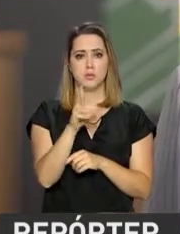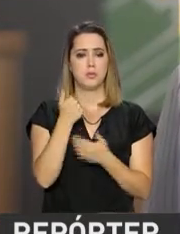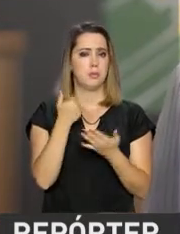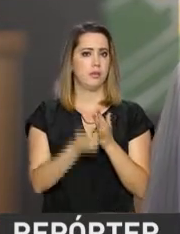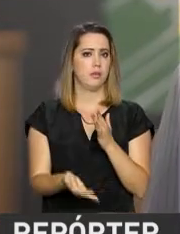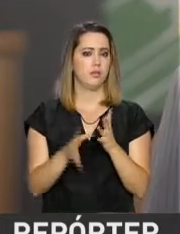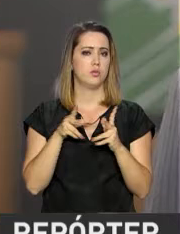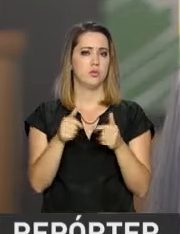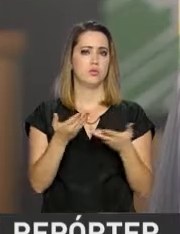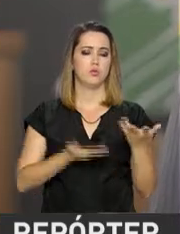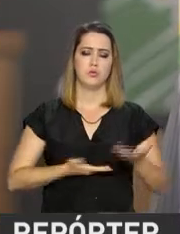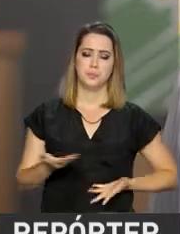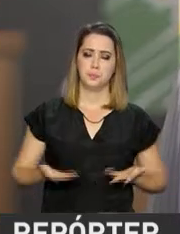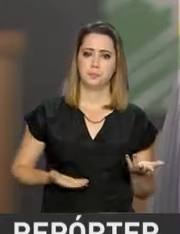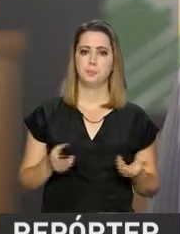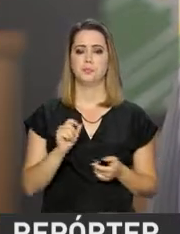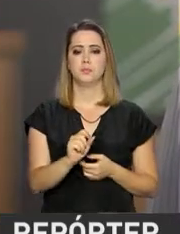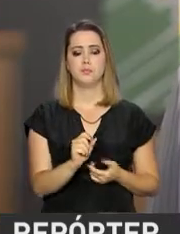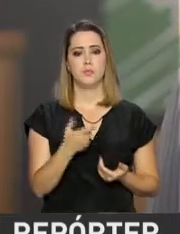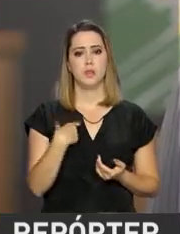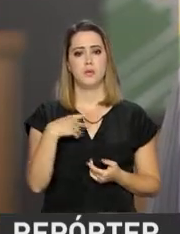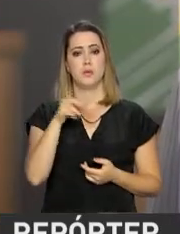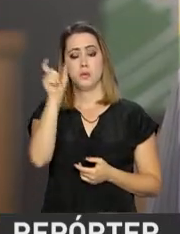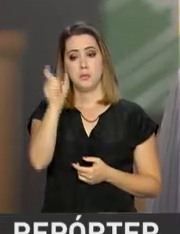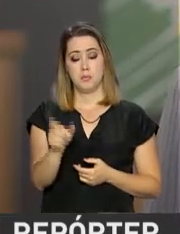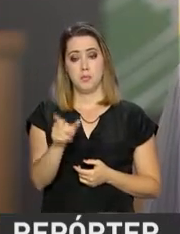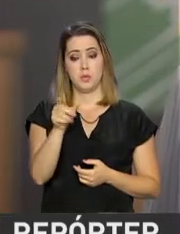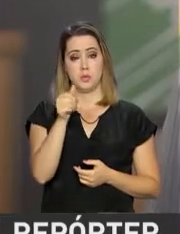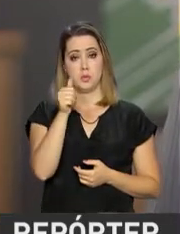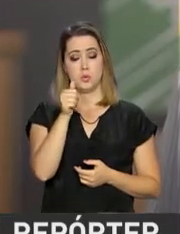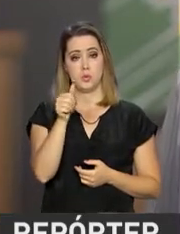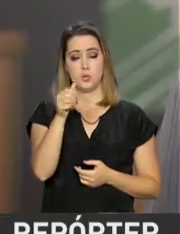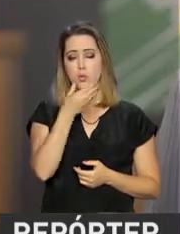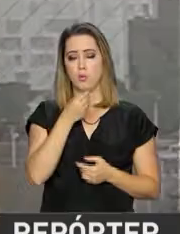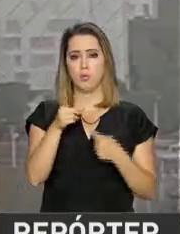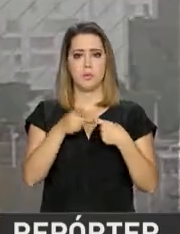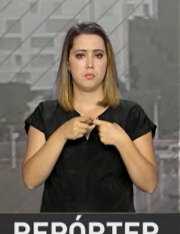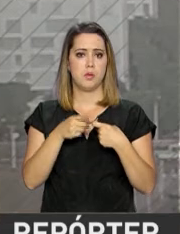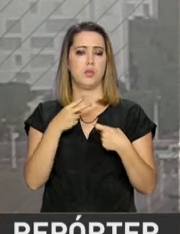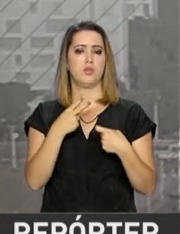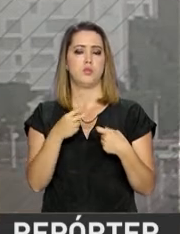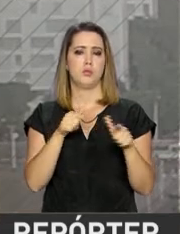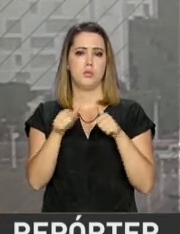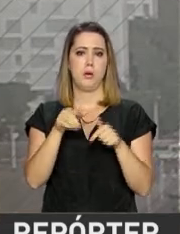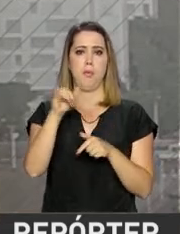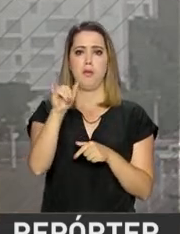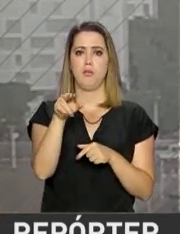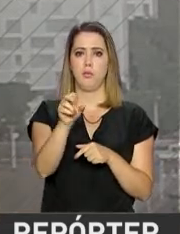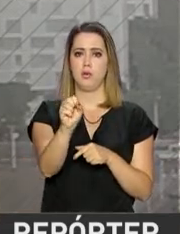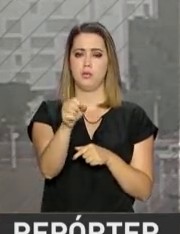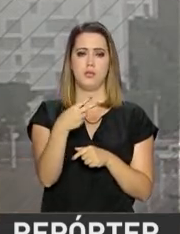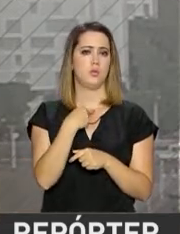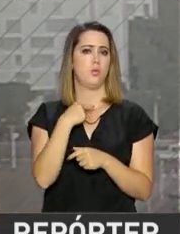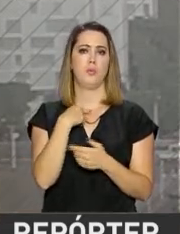prejuízos à prestação de serviços médicos peritos do inss não vão poder aderir para o pdv o prazo de